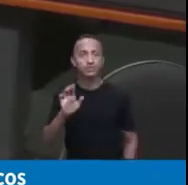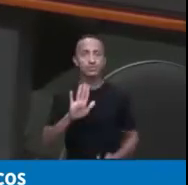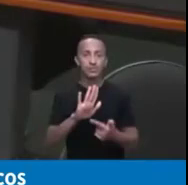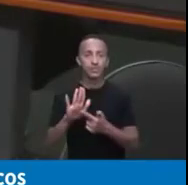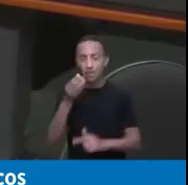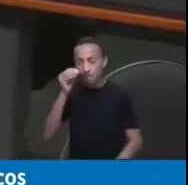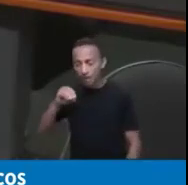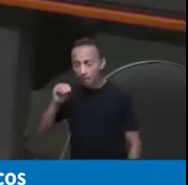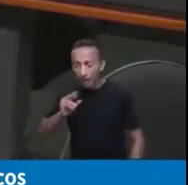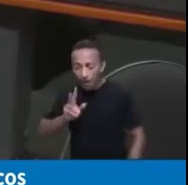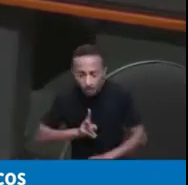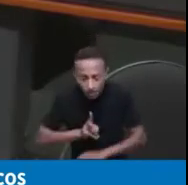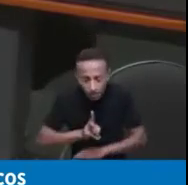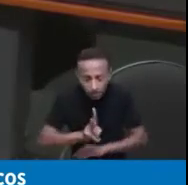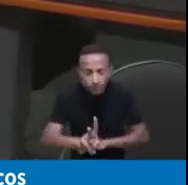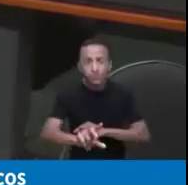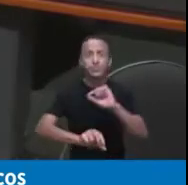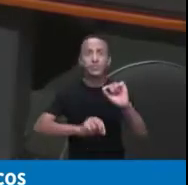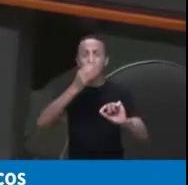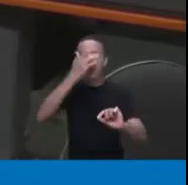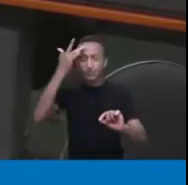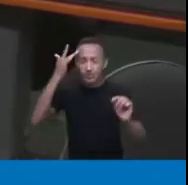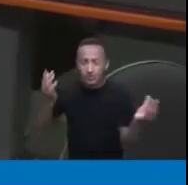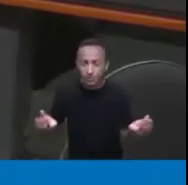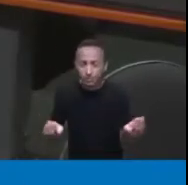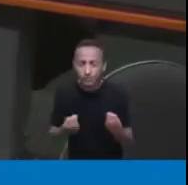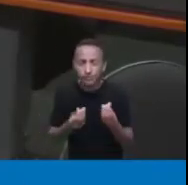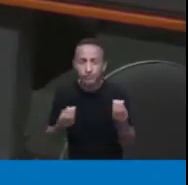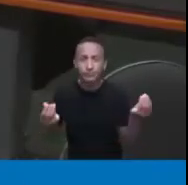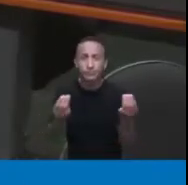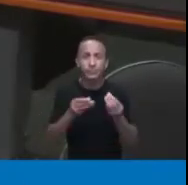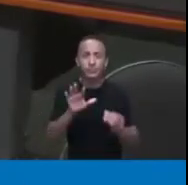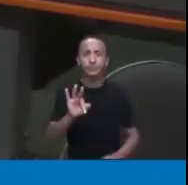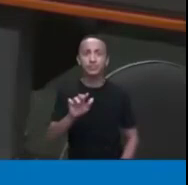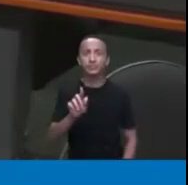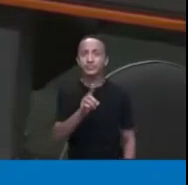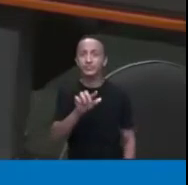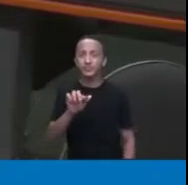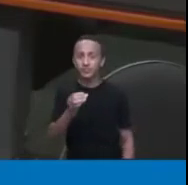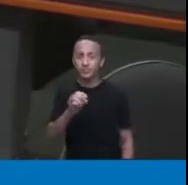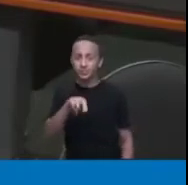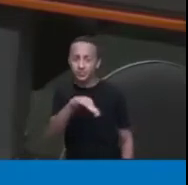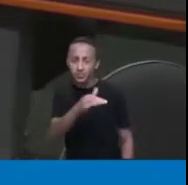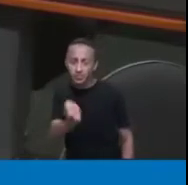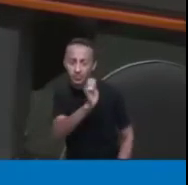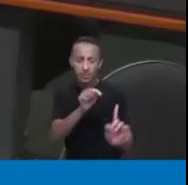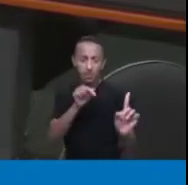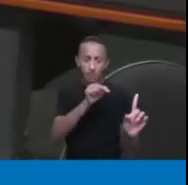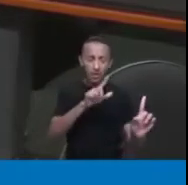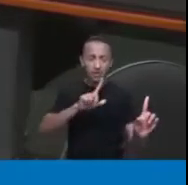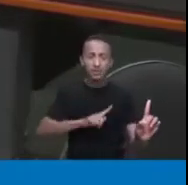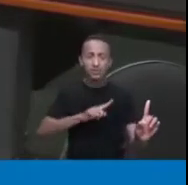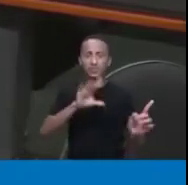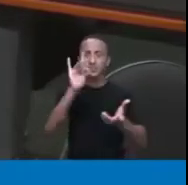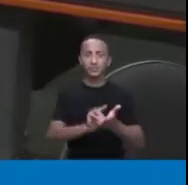vê o esforço necessário para realizar atividades simples do cotidiano? Quem vê o isolamento social?